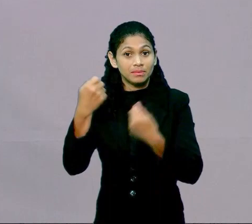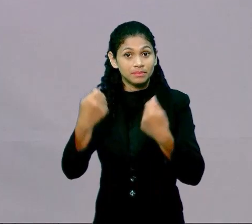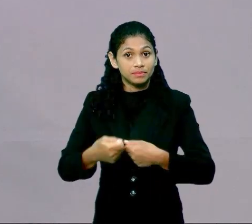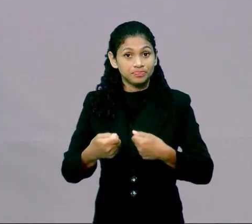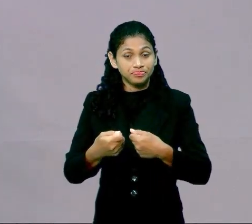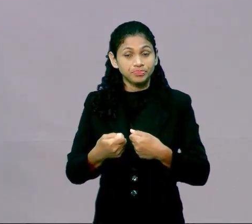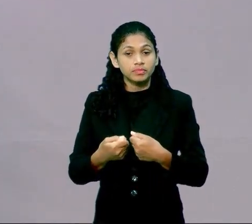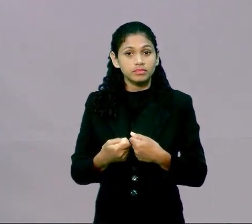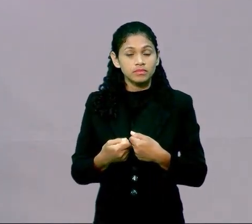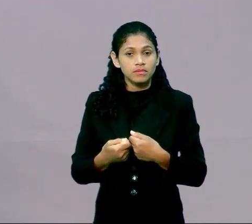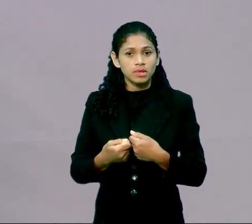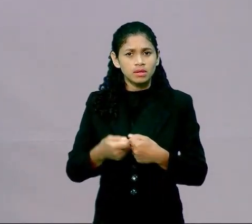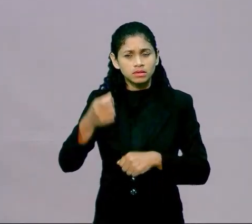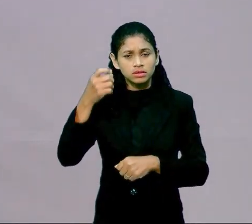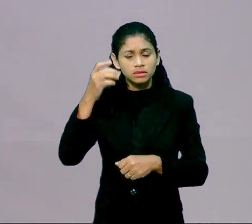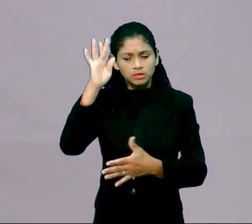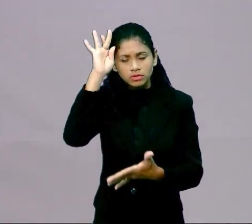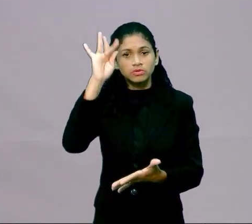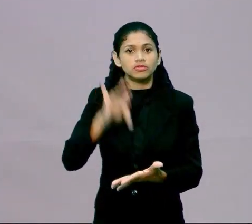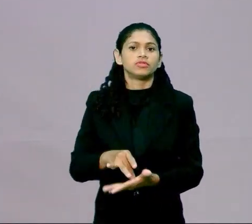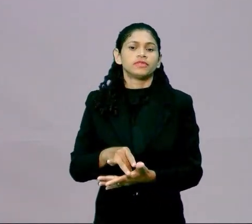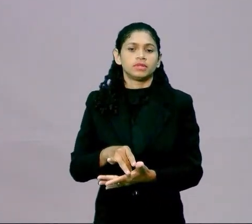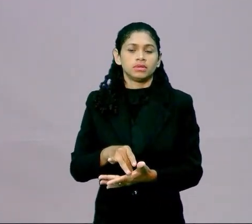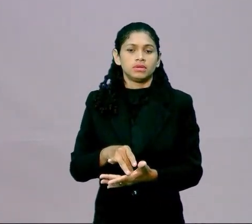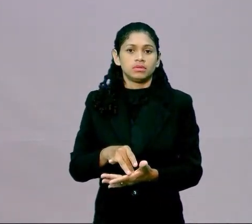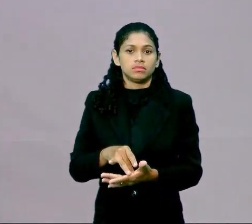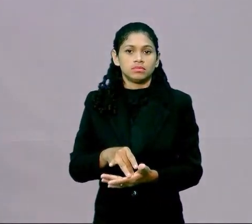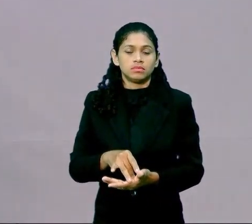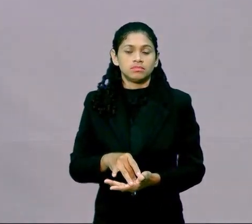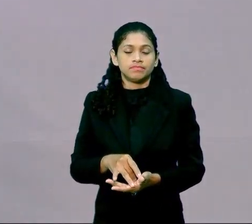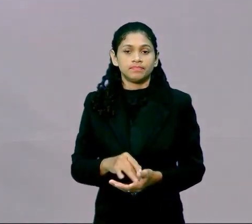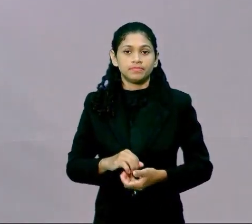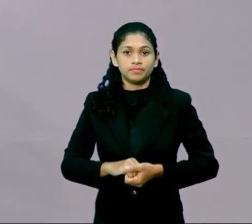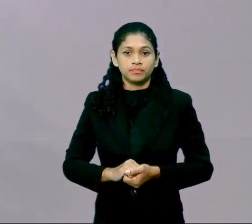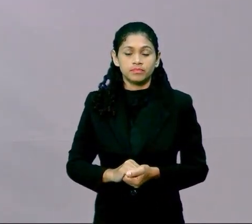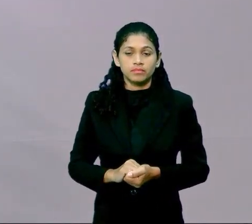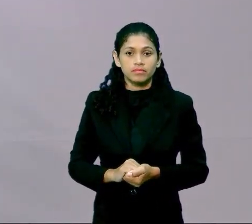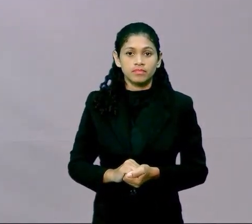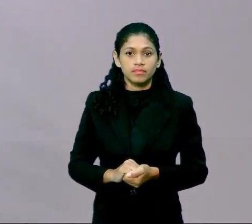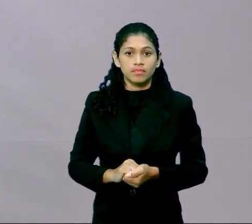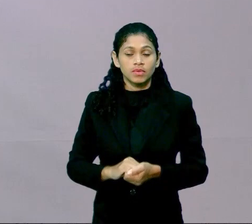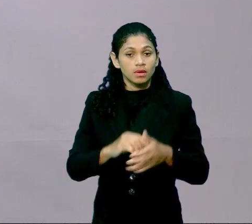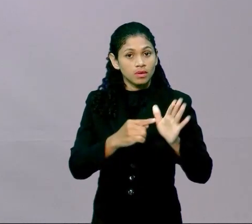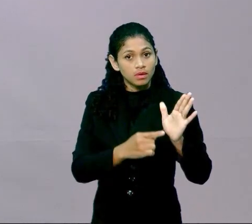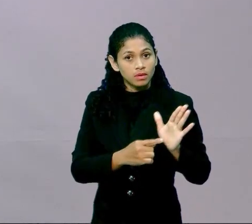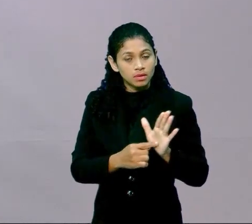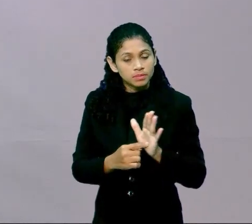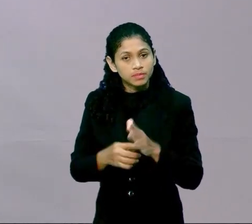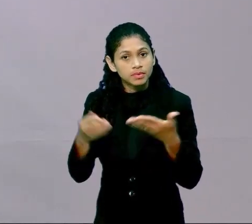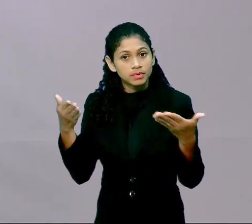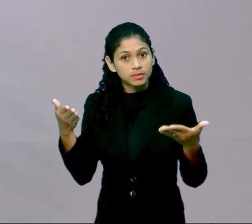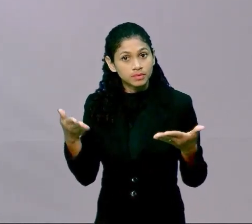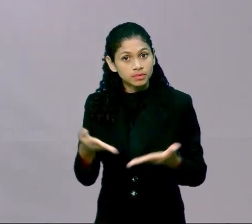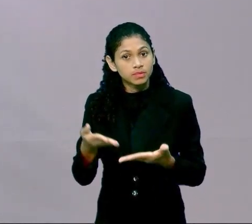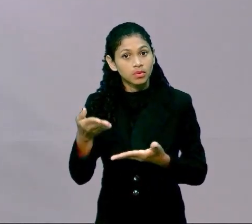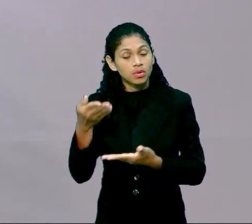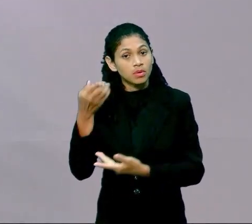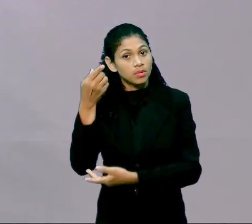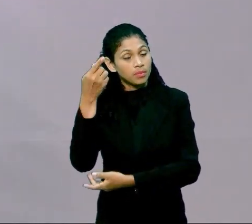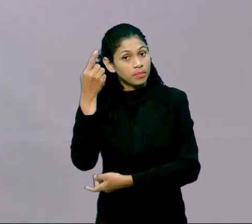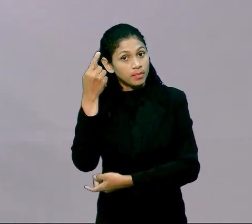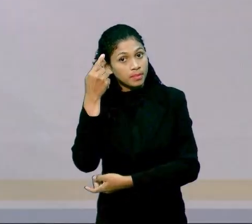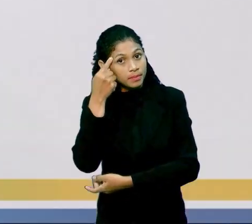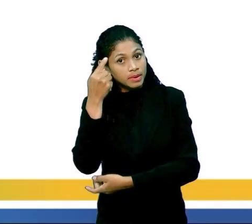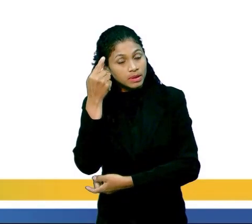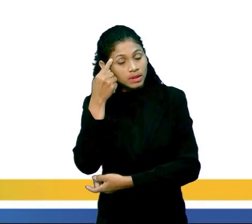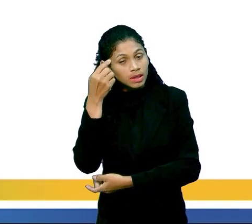ser concretizados. Feito essa introdução, eu quero apresentar uma ideia a todos vocês,